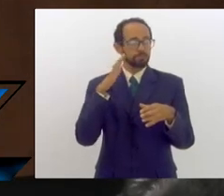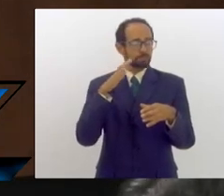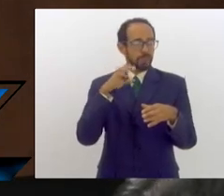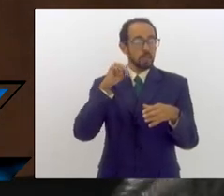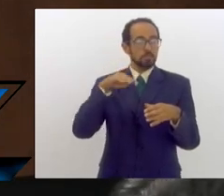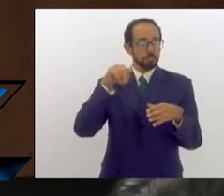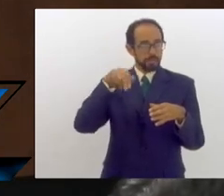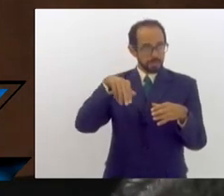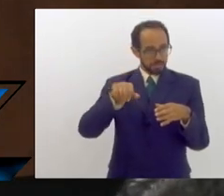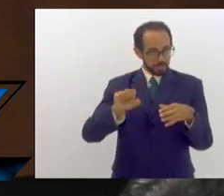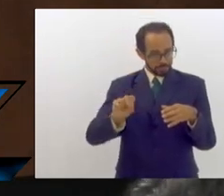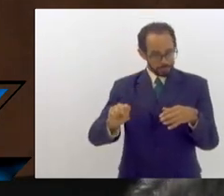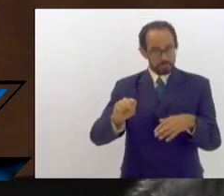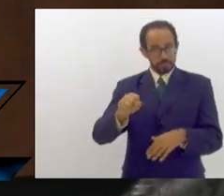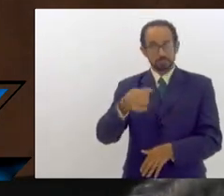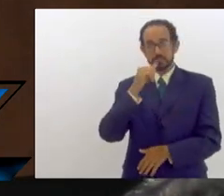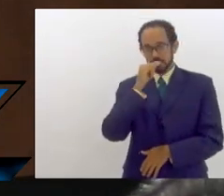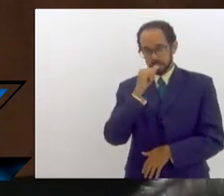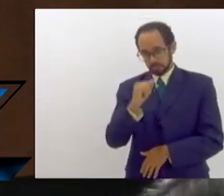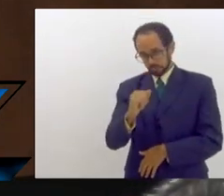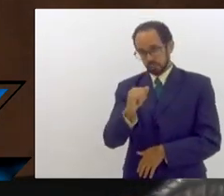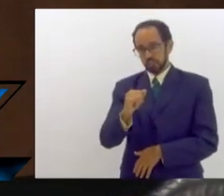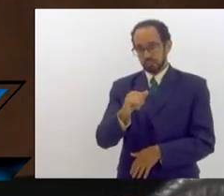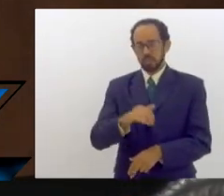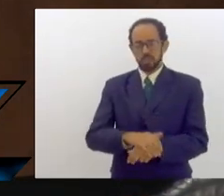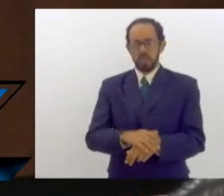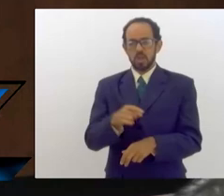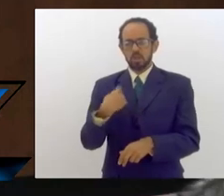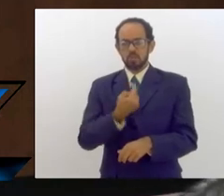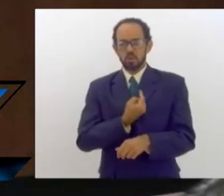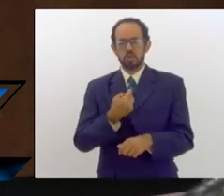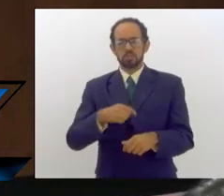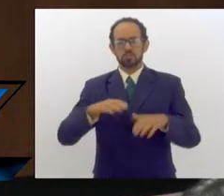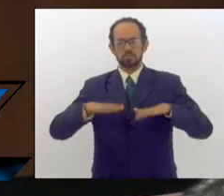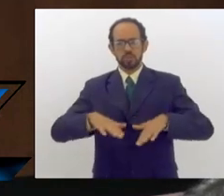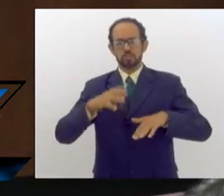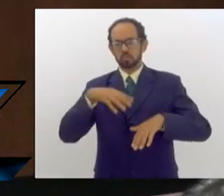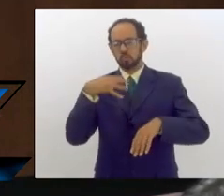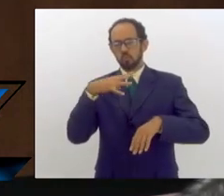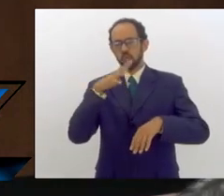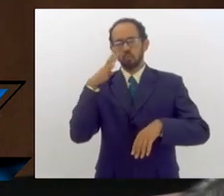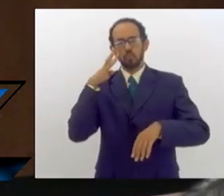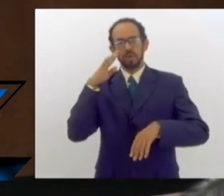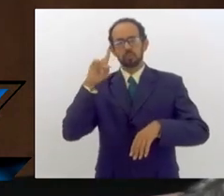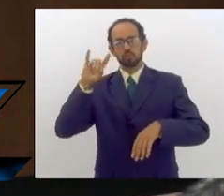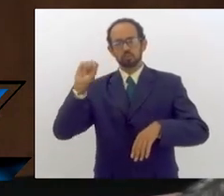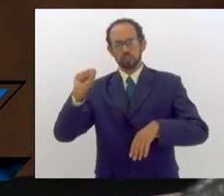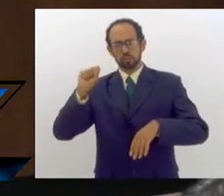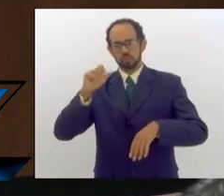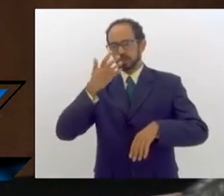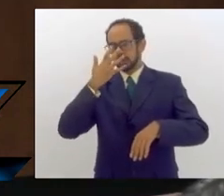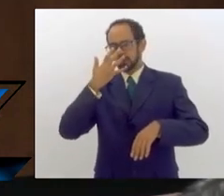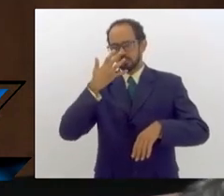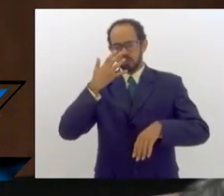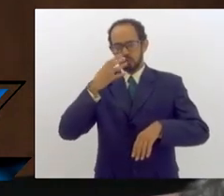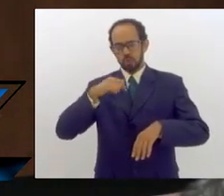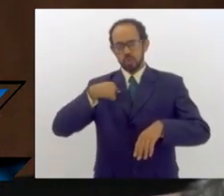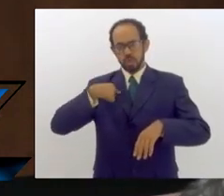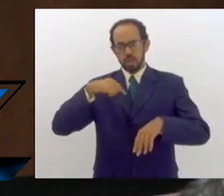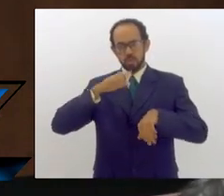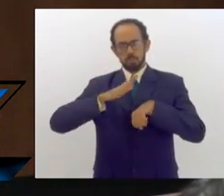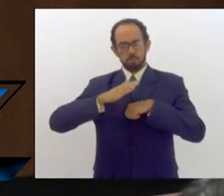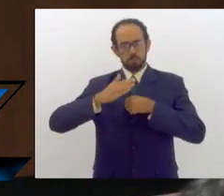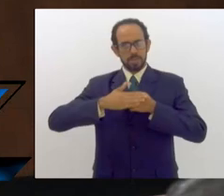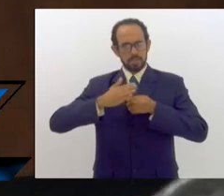uma maioria do Estado do Rio de Janeiro passamos aí os quatro dias de carnaval a mercê vai marcar eu mesmo